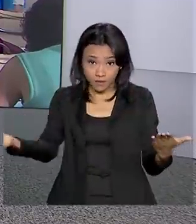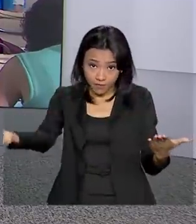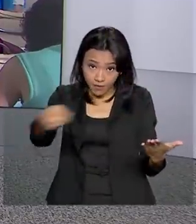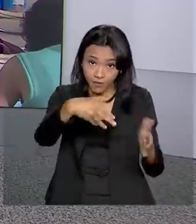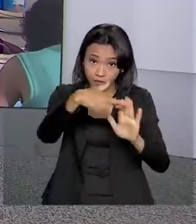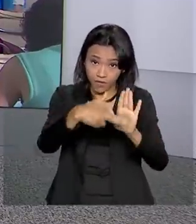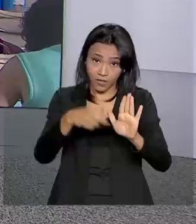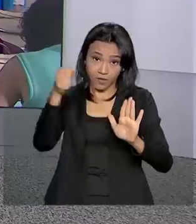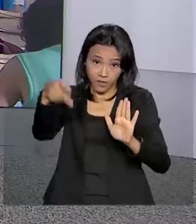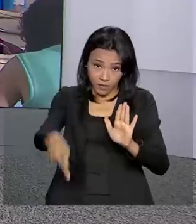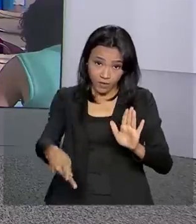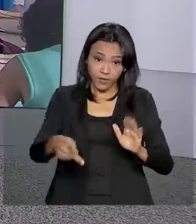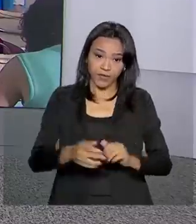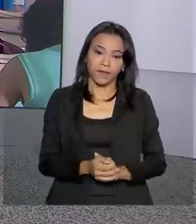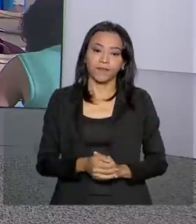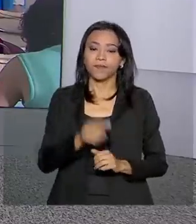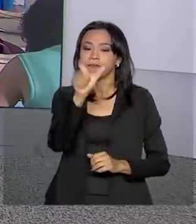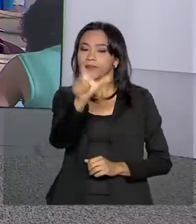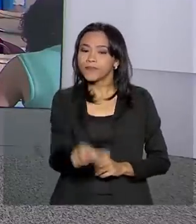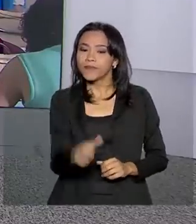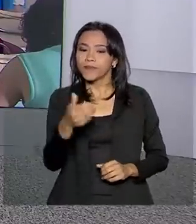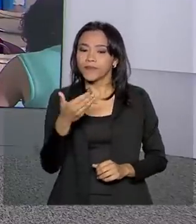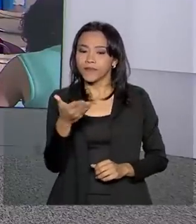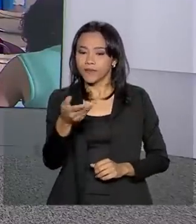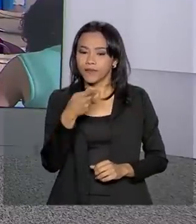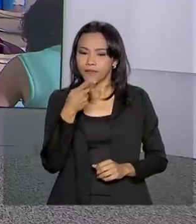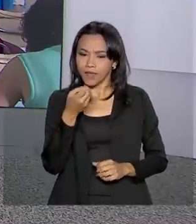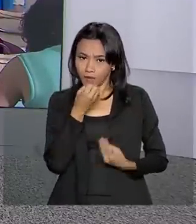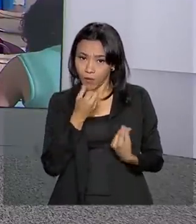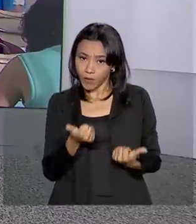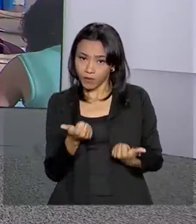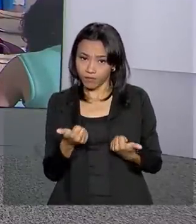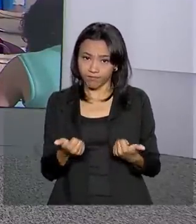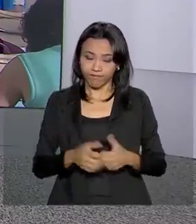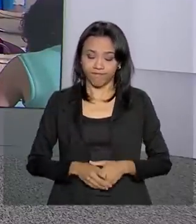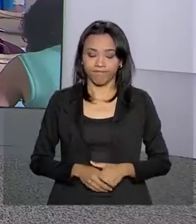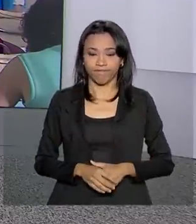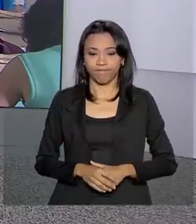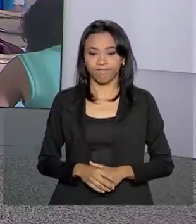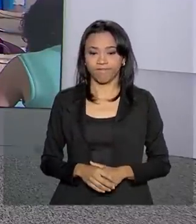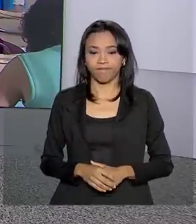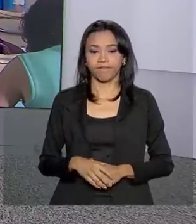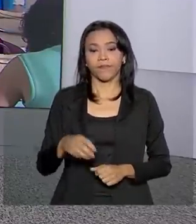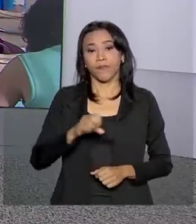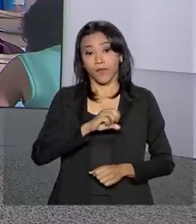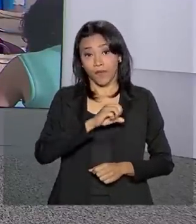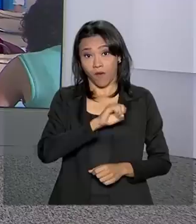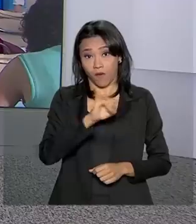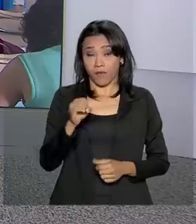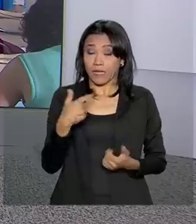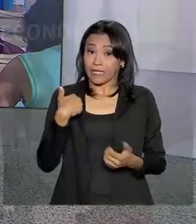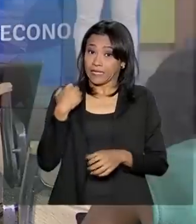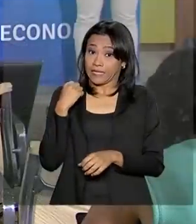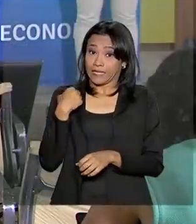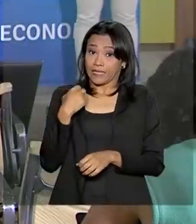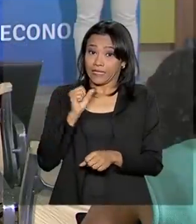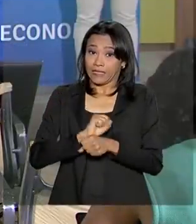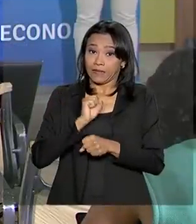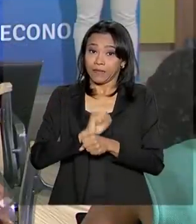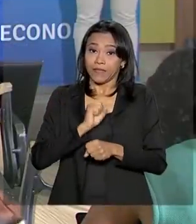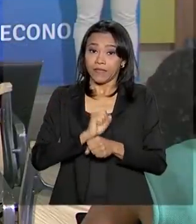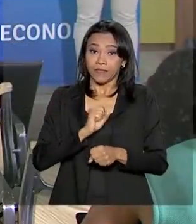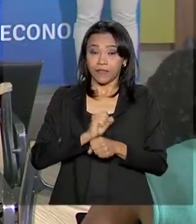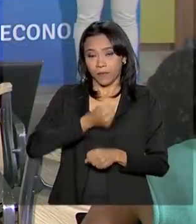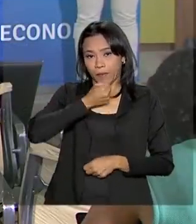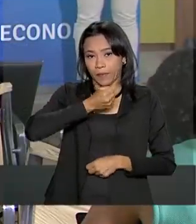Previdência. Oi, Márcia, como é que estão as coisas por aí? Oi, Roberto. Olha, por aqui muita expectativa entre os jornalistas, porque a